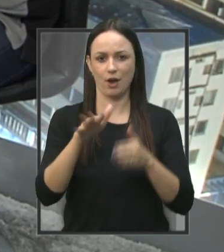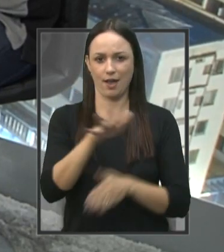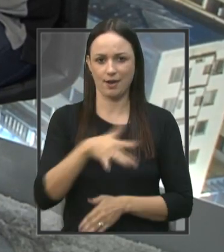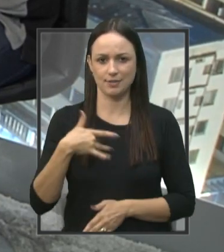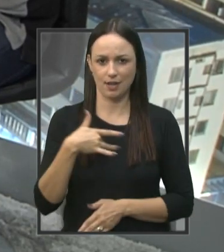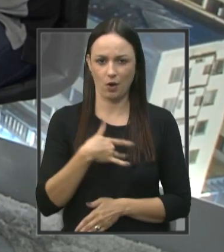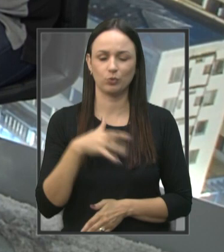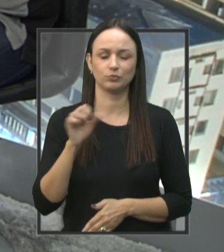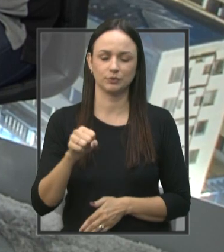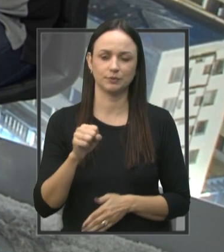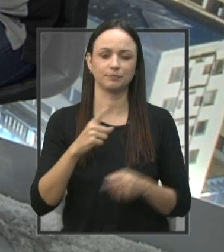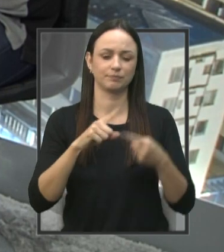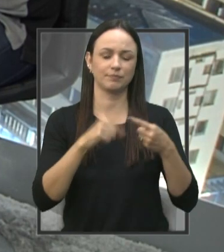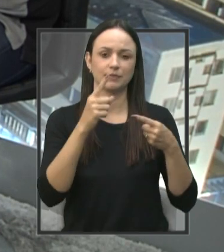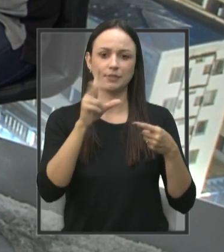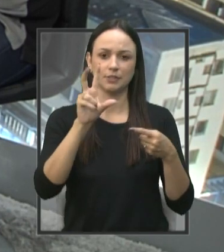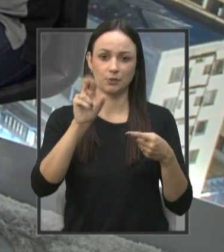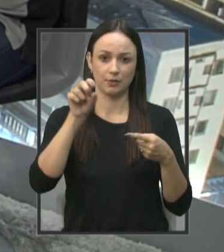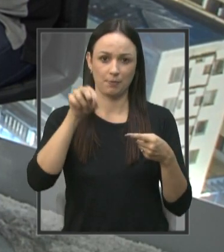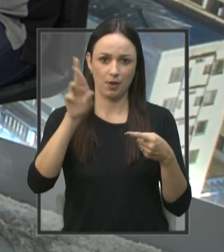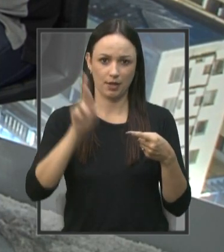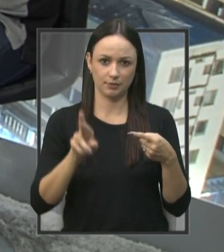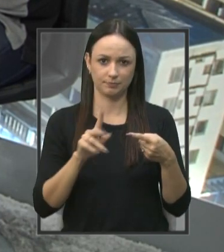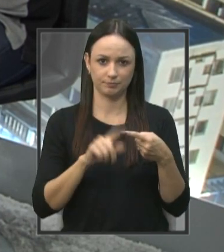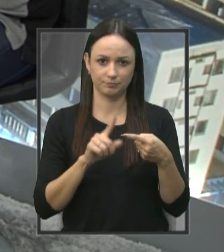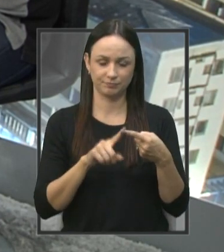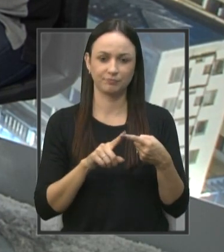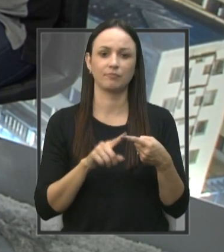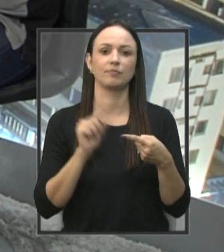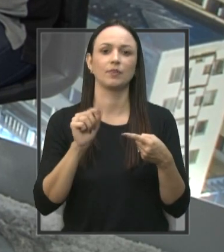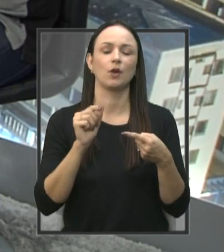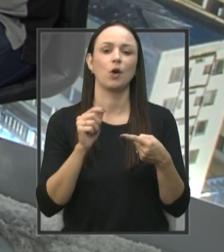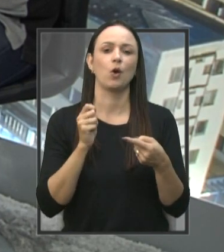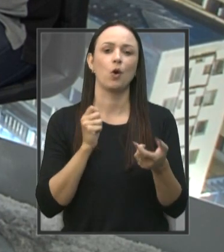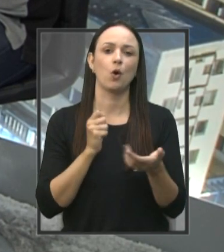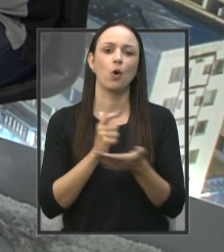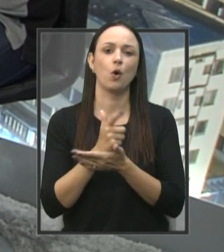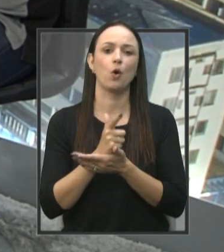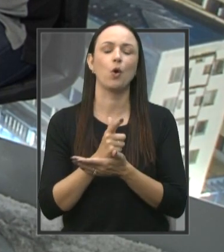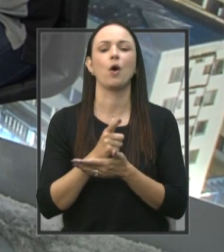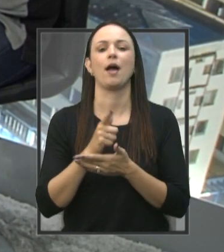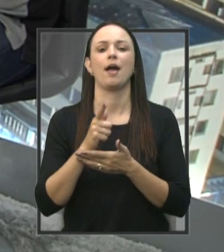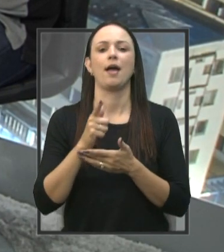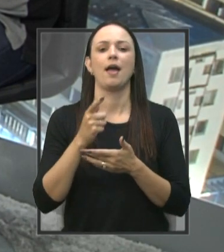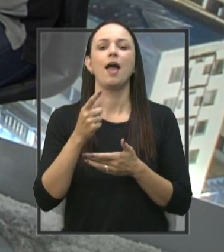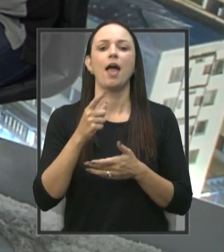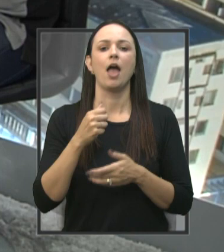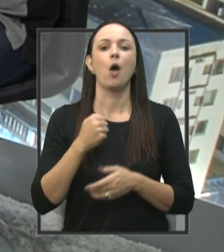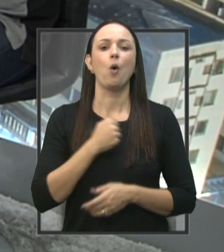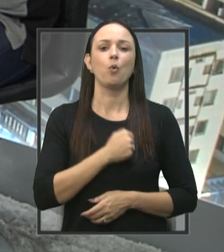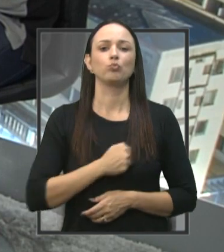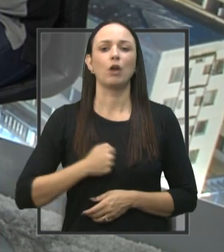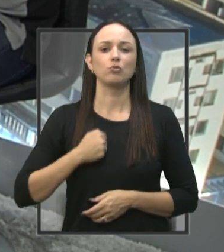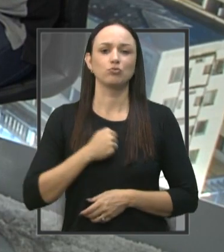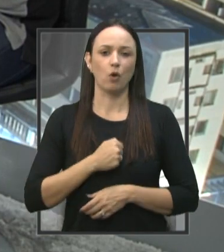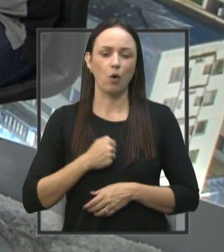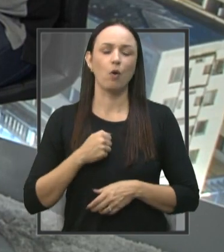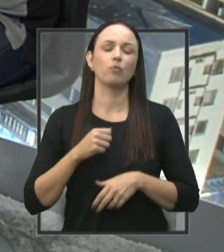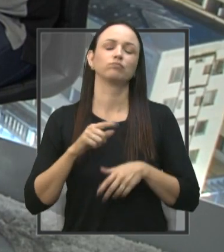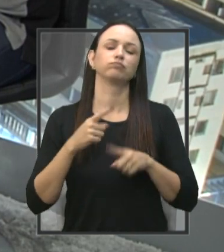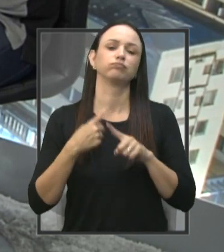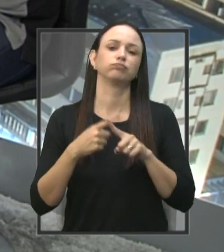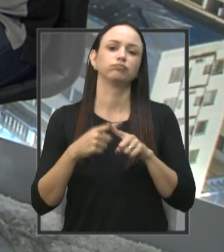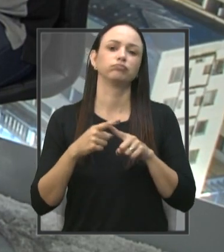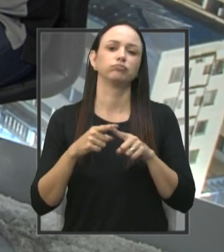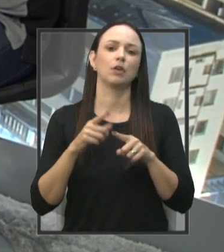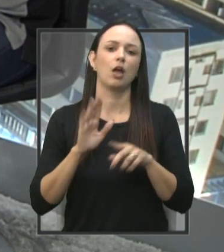Sim. E a primeira destina R$150 mil para viabilizar a compra de um aparelho de ultrassom, que vai